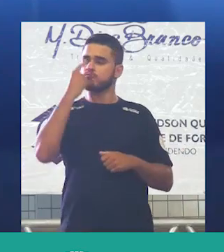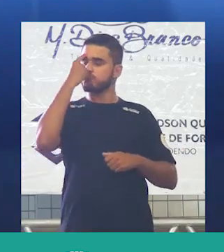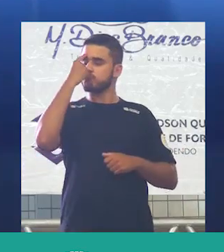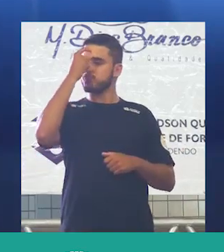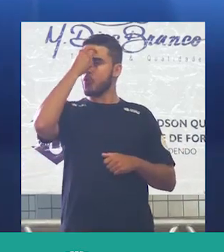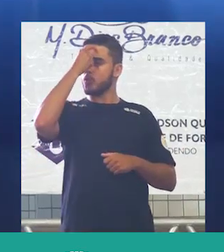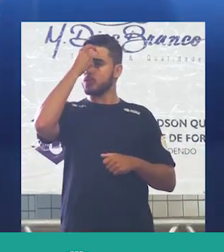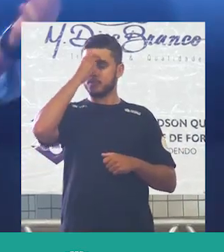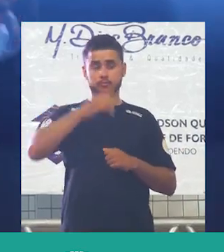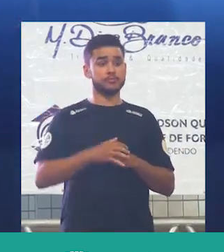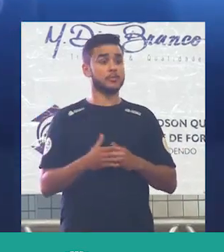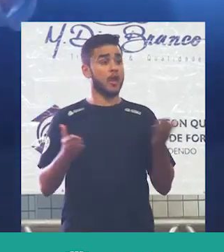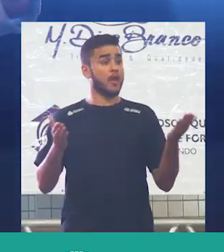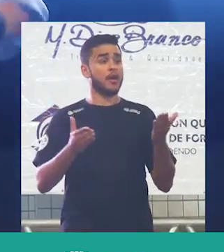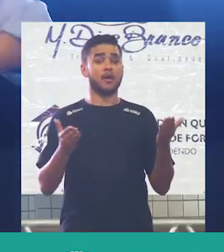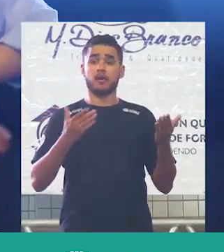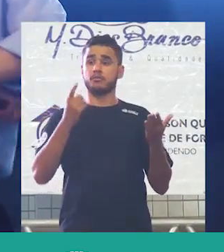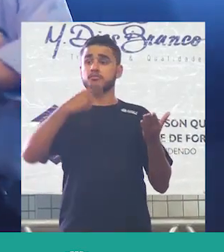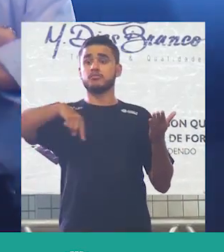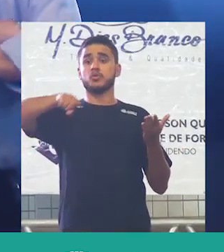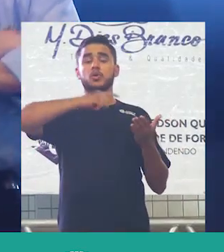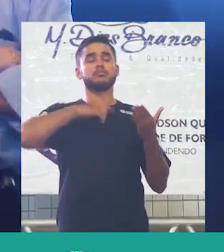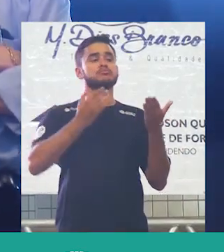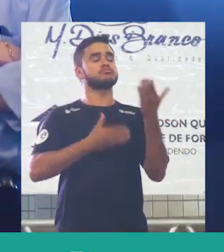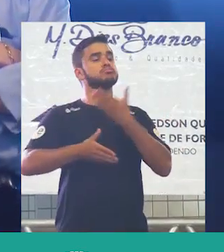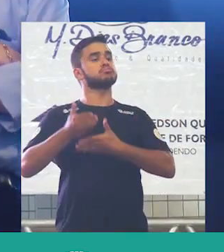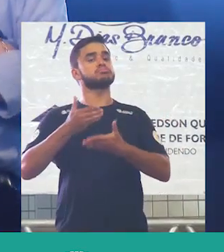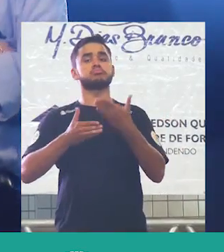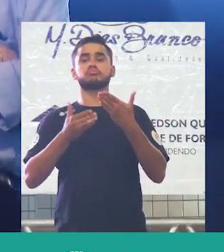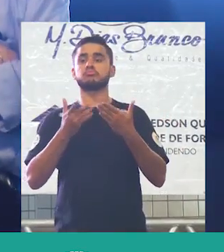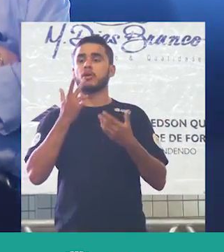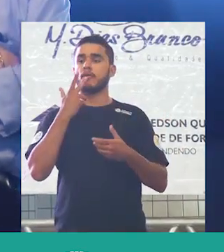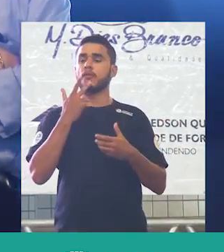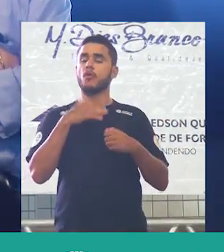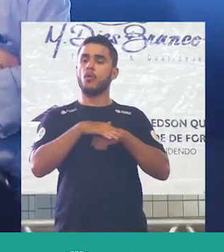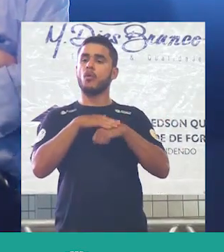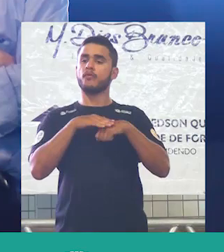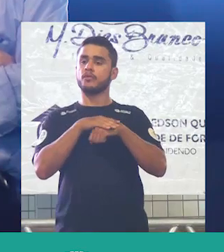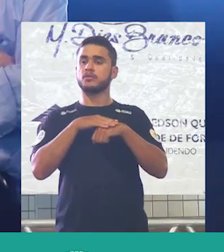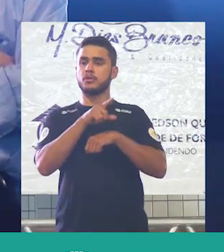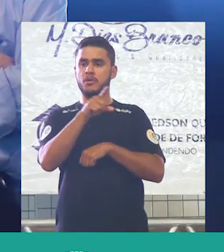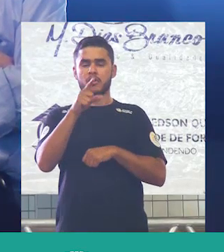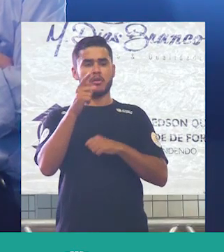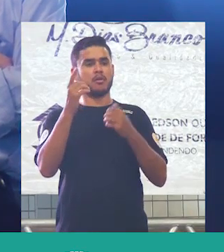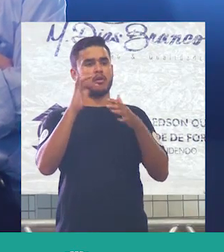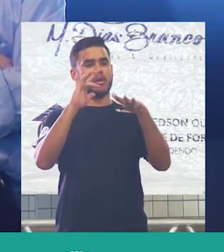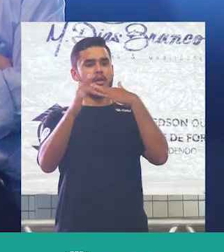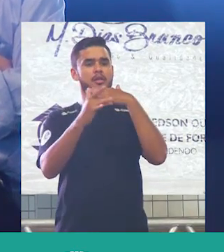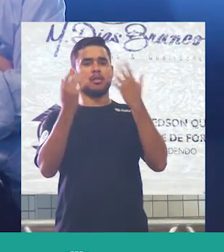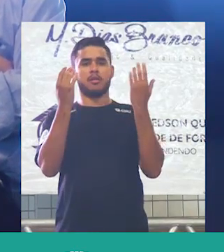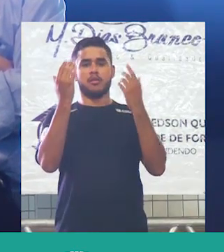hoje a gente não consegue conversar nem entre a gente, tu bota na tua rede social uma coisa, vem 10 mil pessoas te